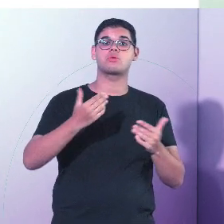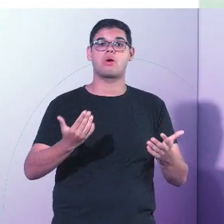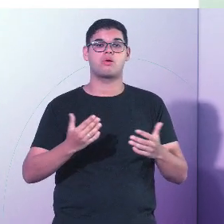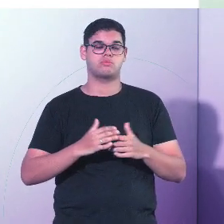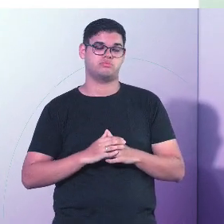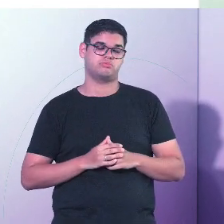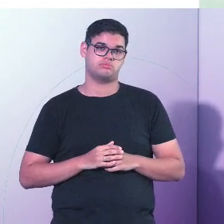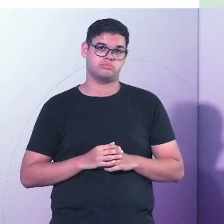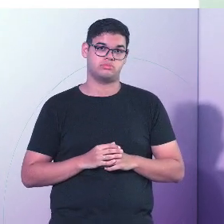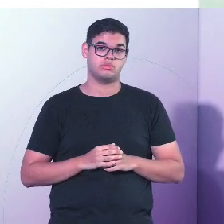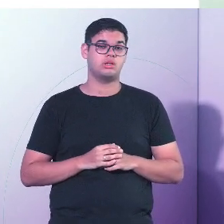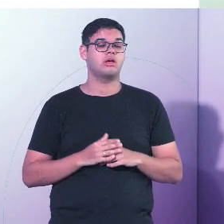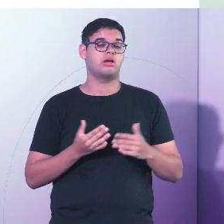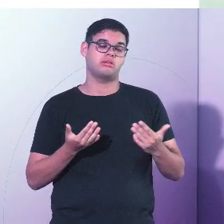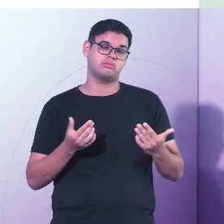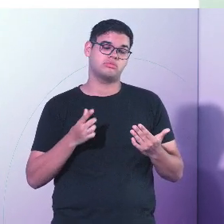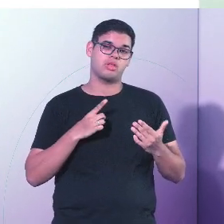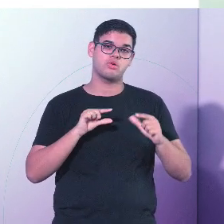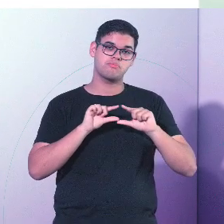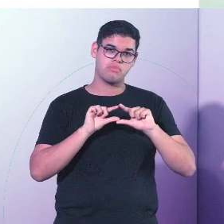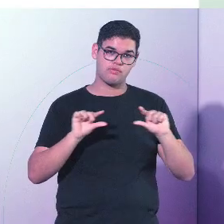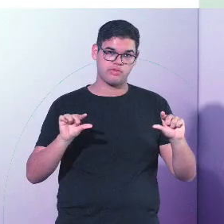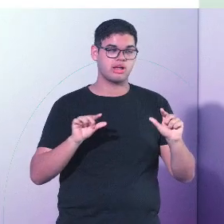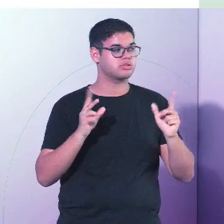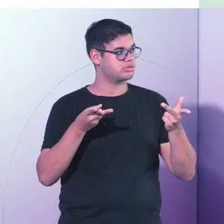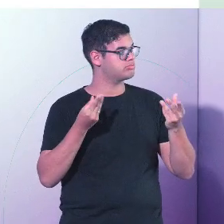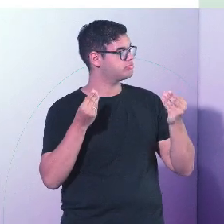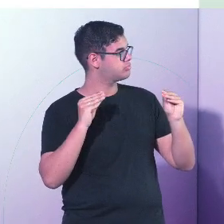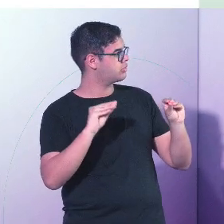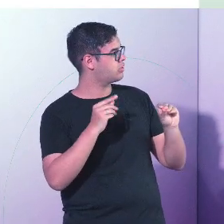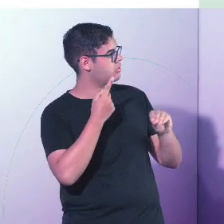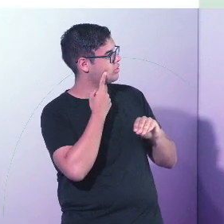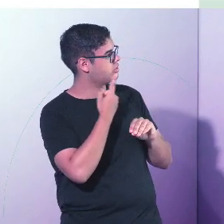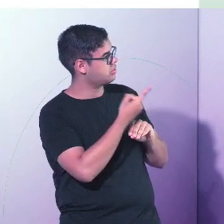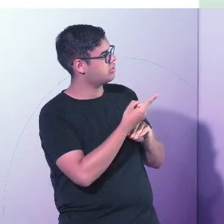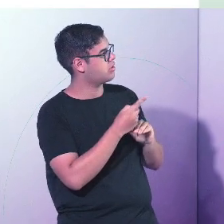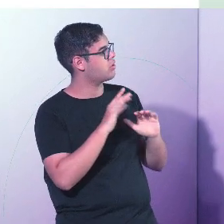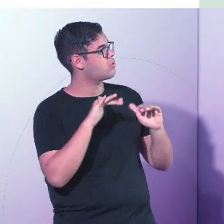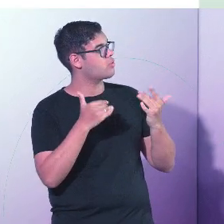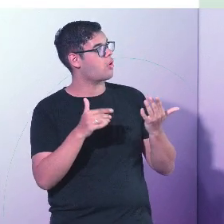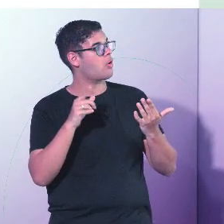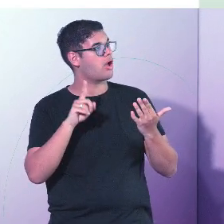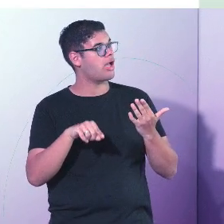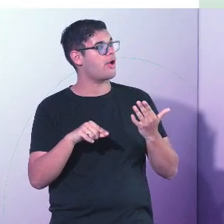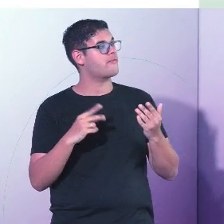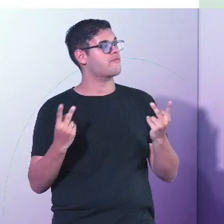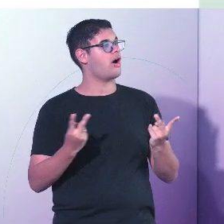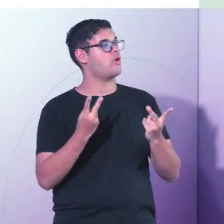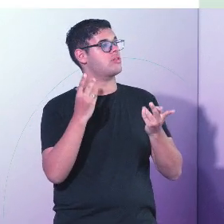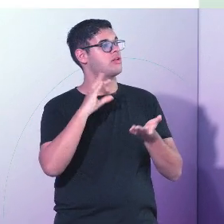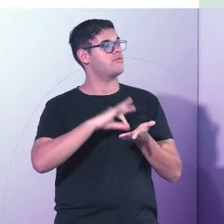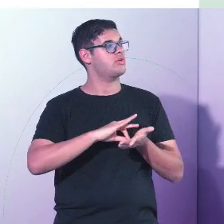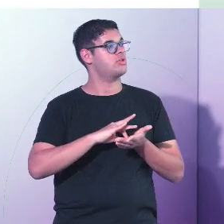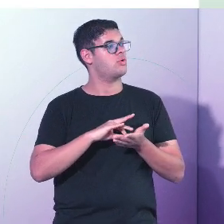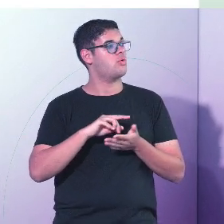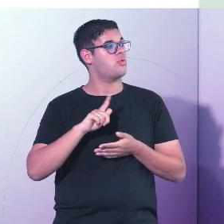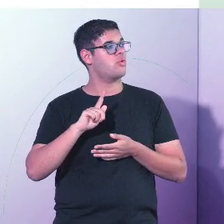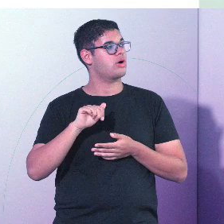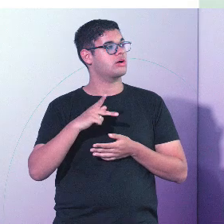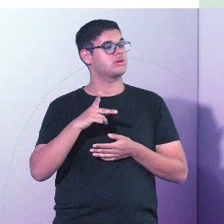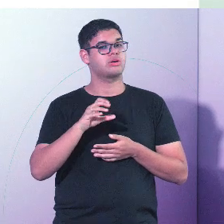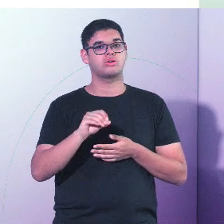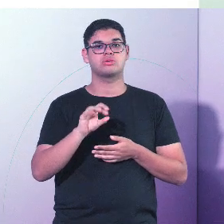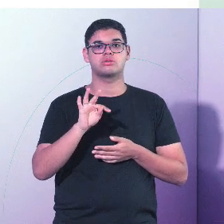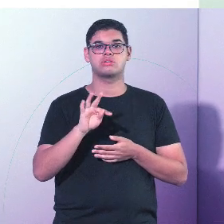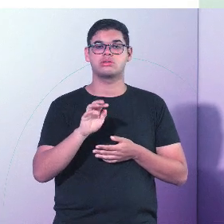vem uma frase aqui que eu quis colocar importante. Qual é o valor que define ganho terapêutico? Eu falei em 10%. Será